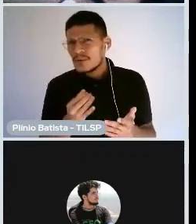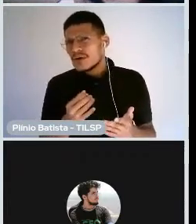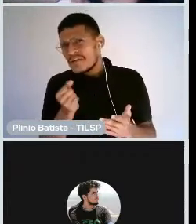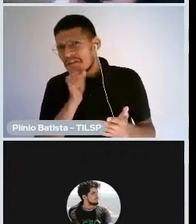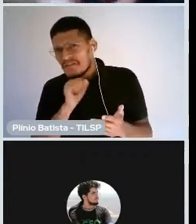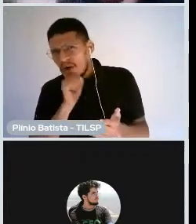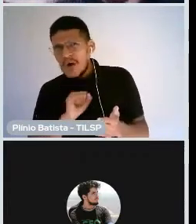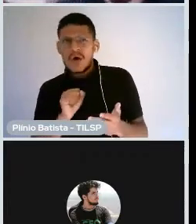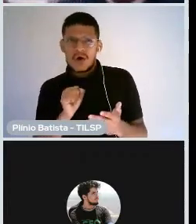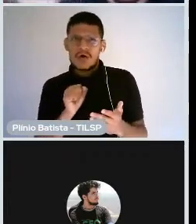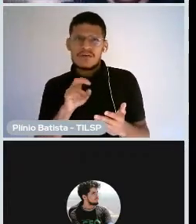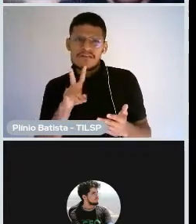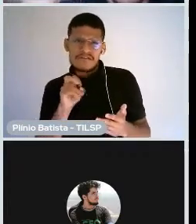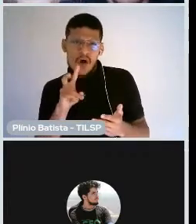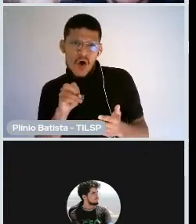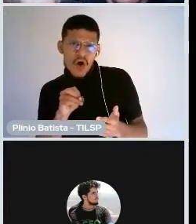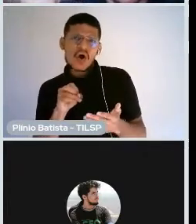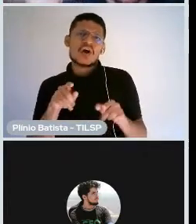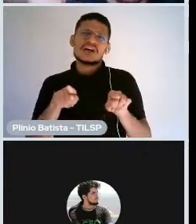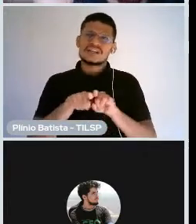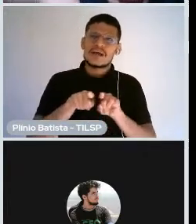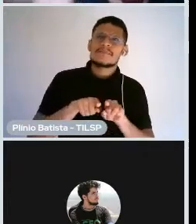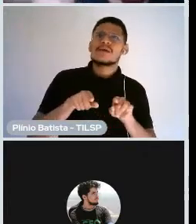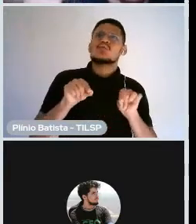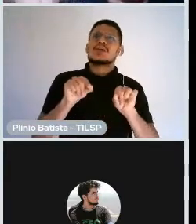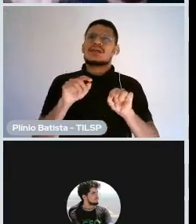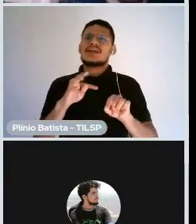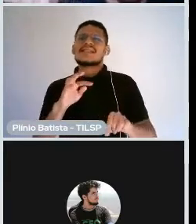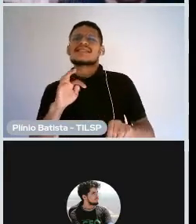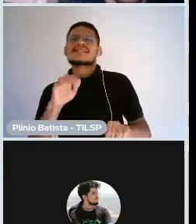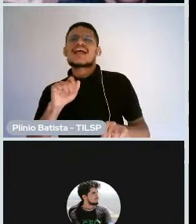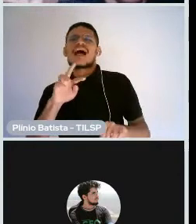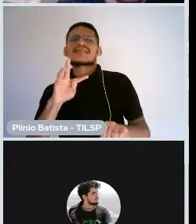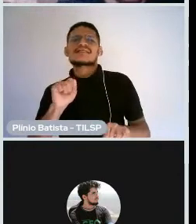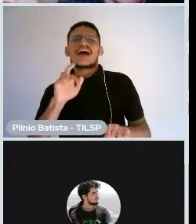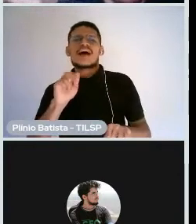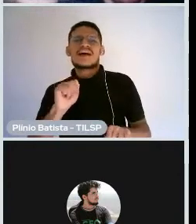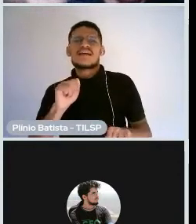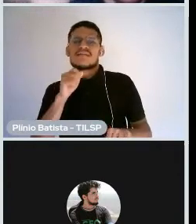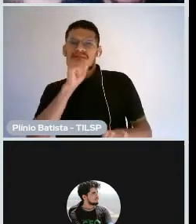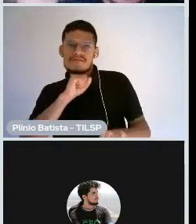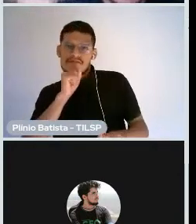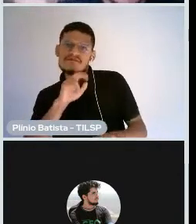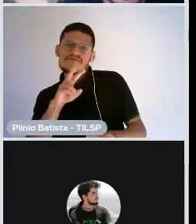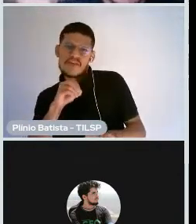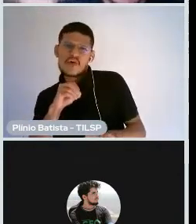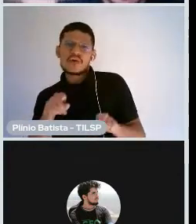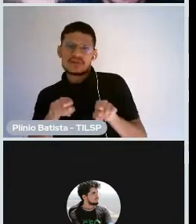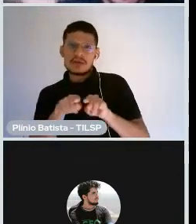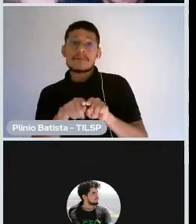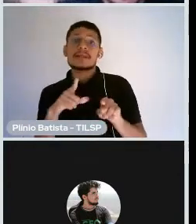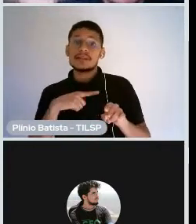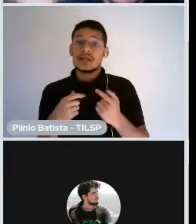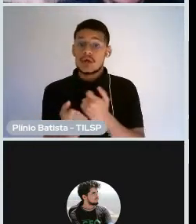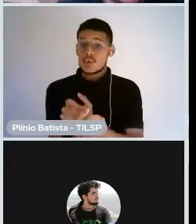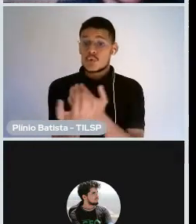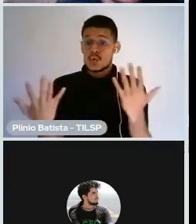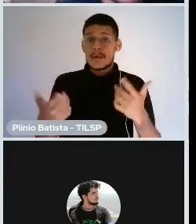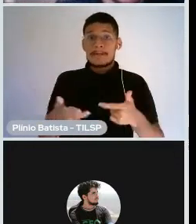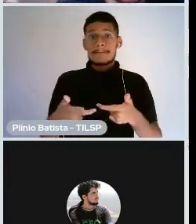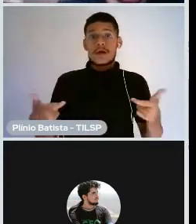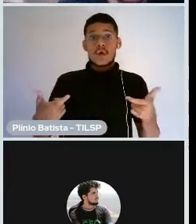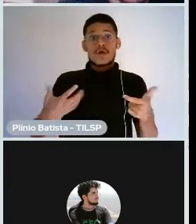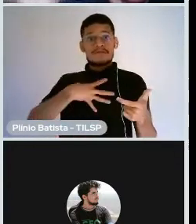exemplo, ou tataravós, etc., se tinha uma quantidade maior de filhos. Isso se deve a muitos fatores, e um deles é a